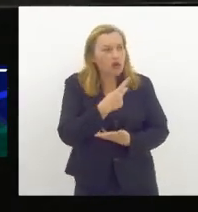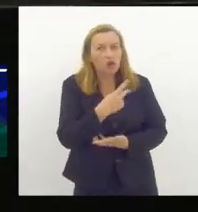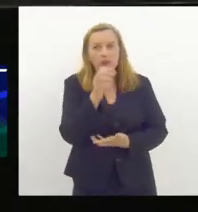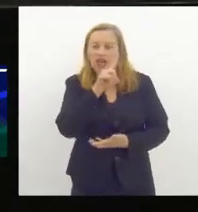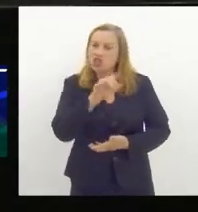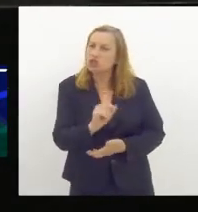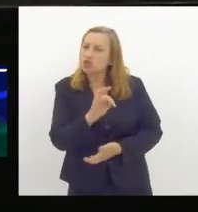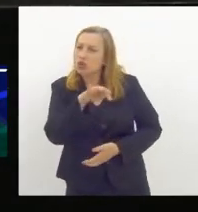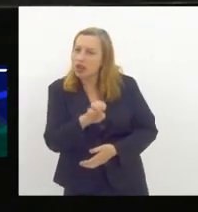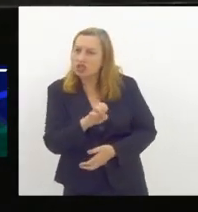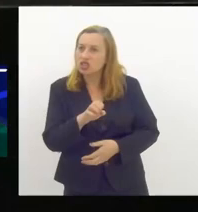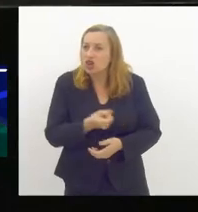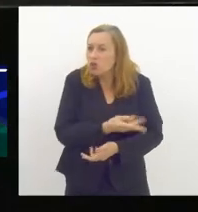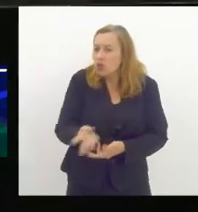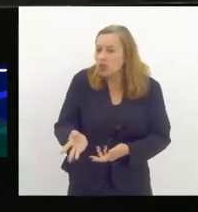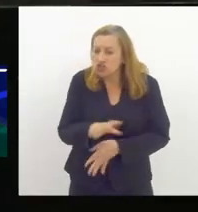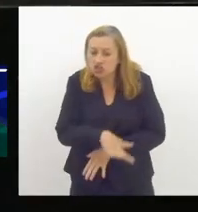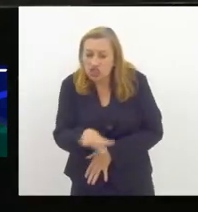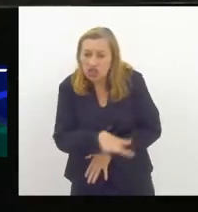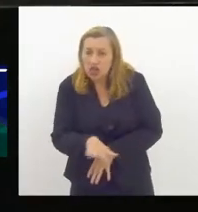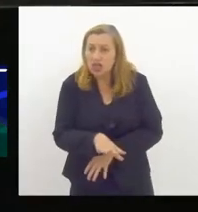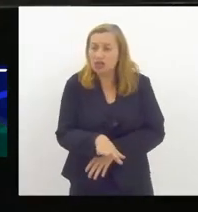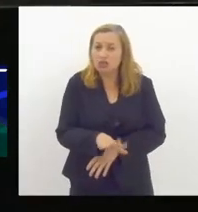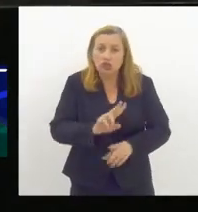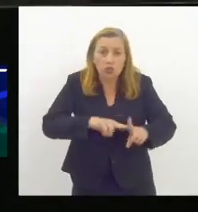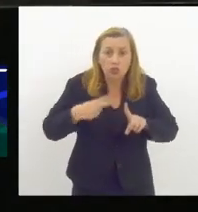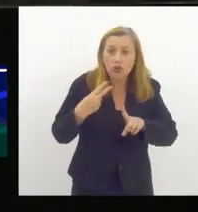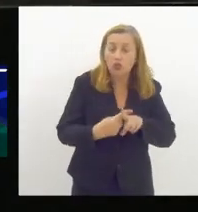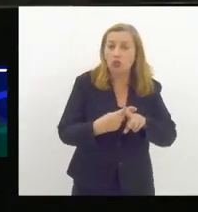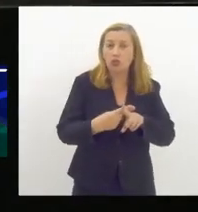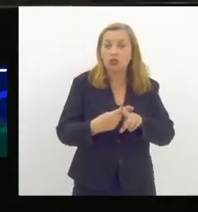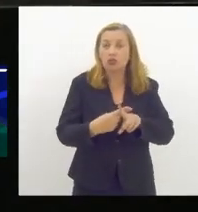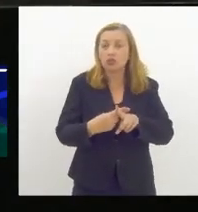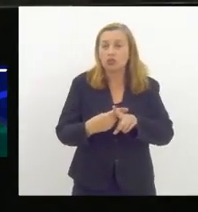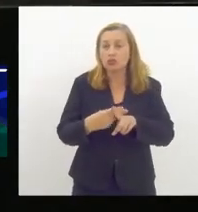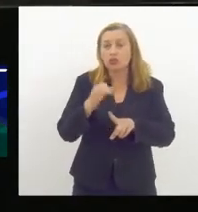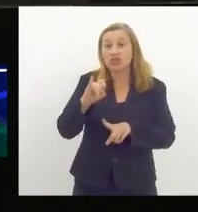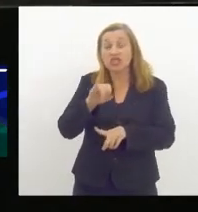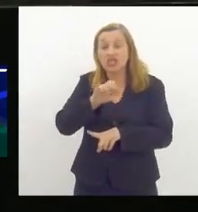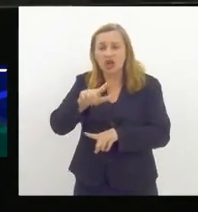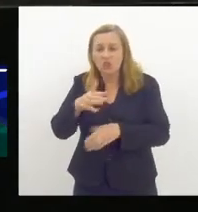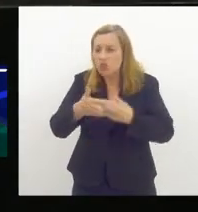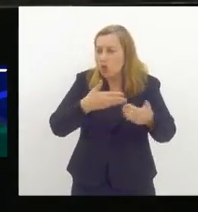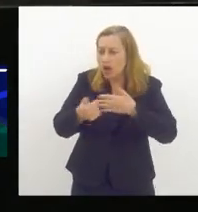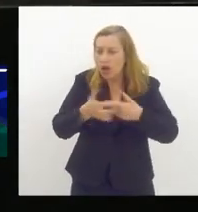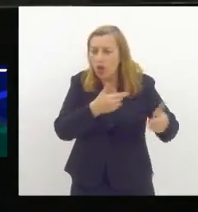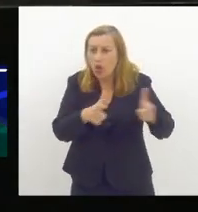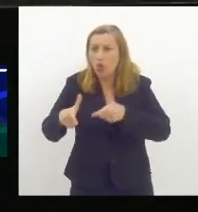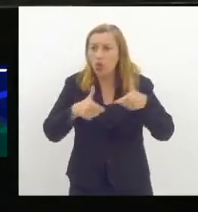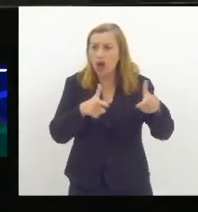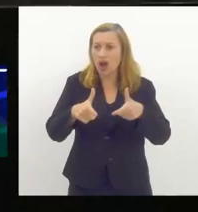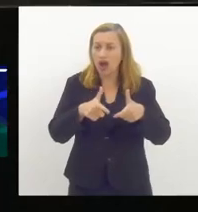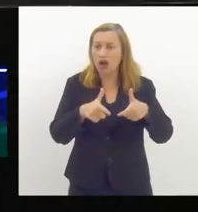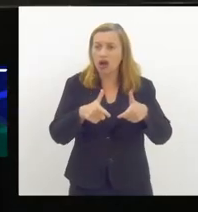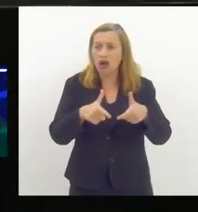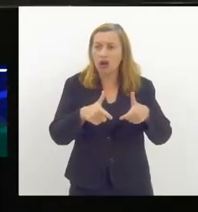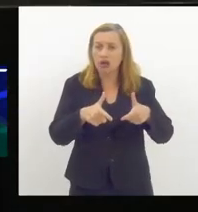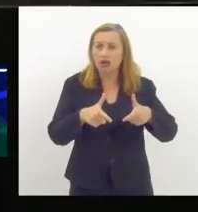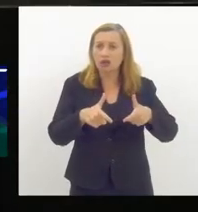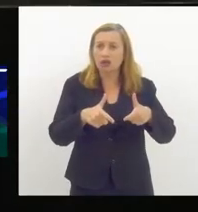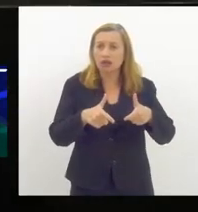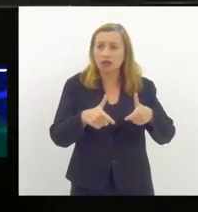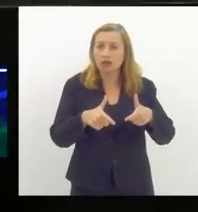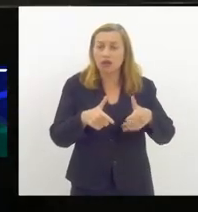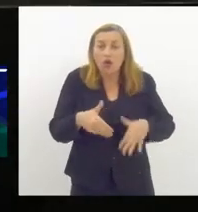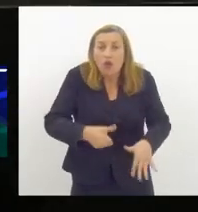é a quantidade de crianças praticamente triplicou nos sinais em qualquer lugar que você vá tem uma criança com cartaz